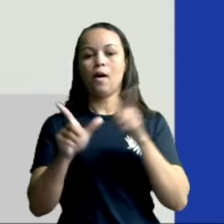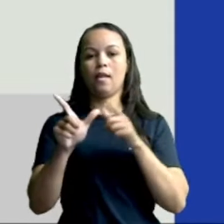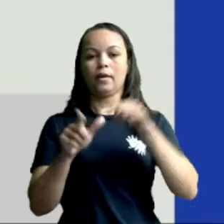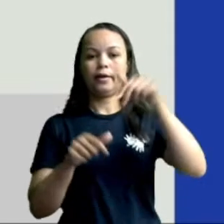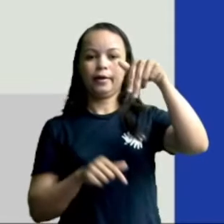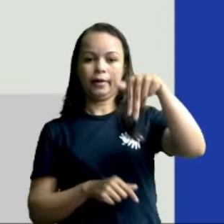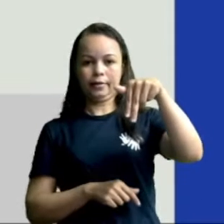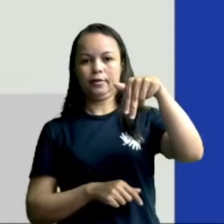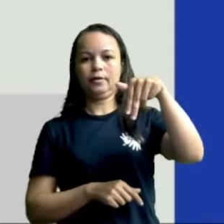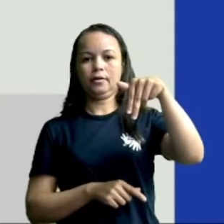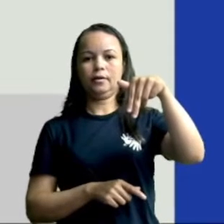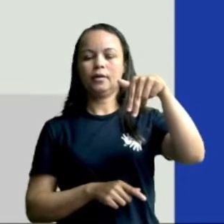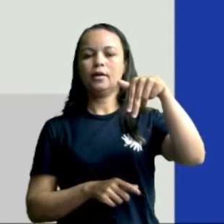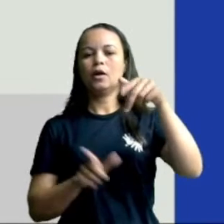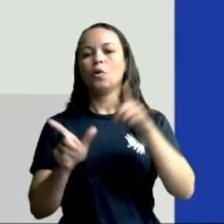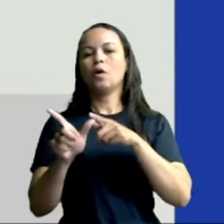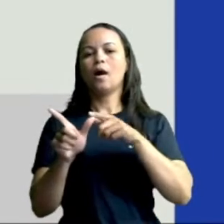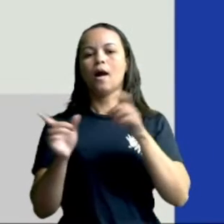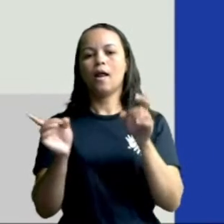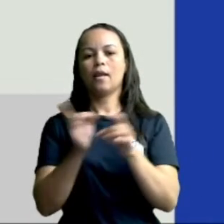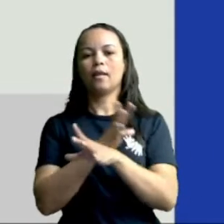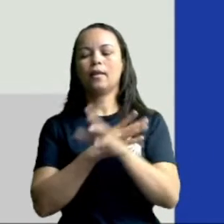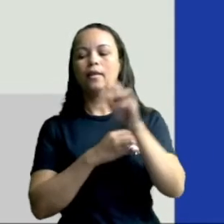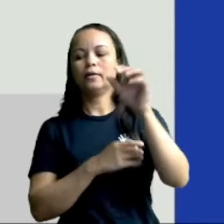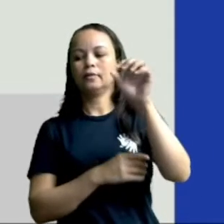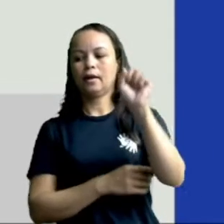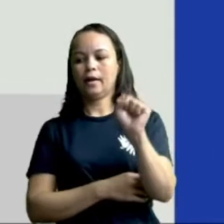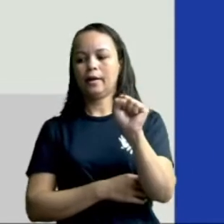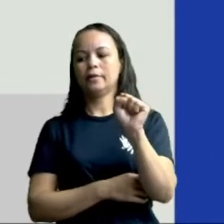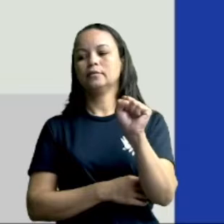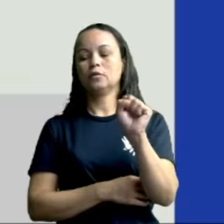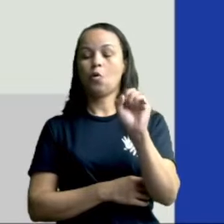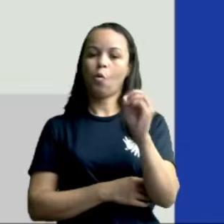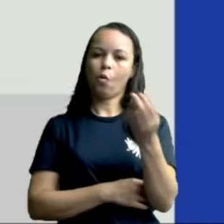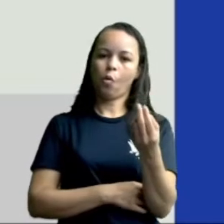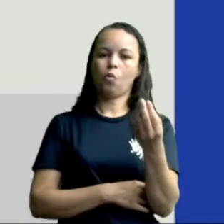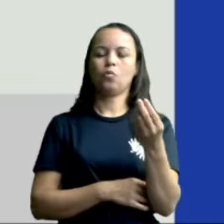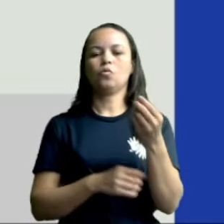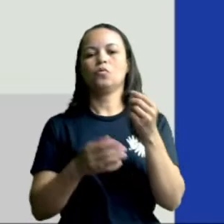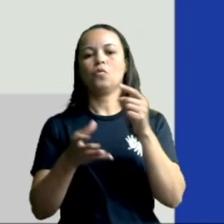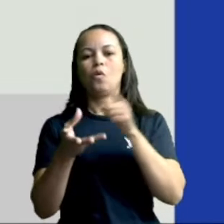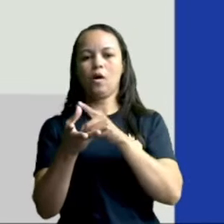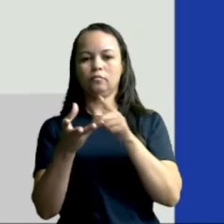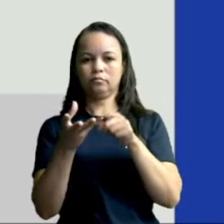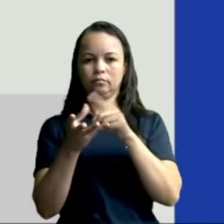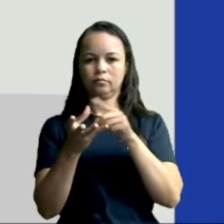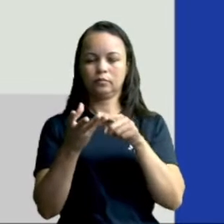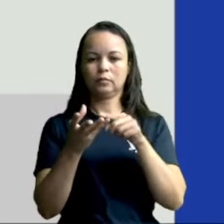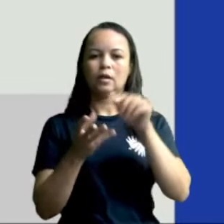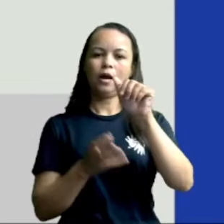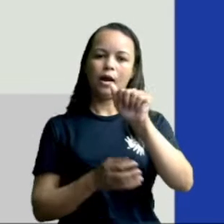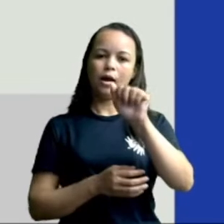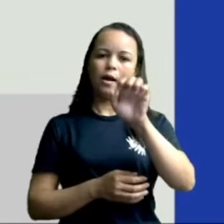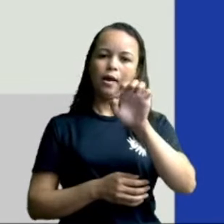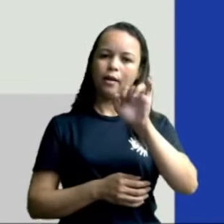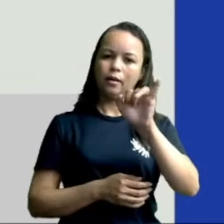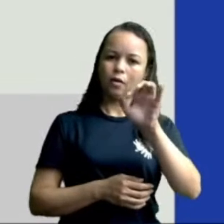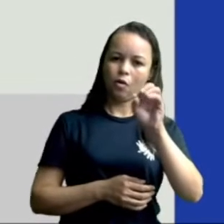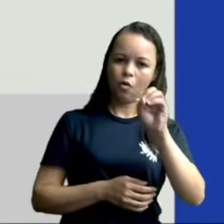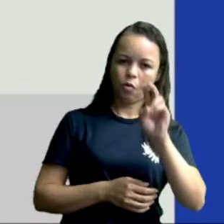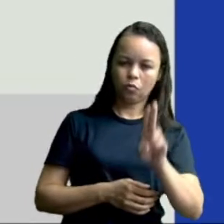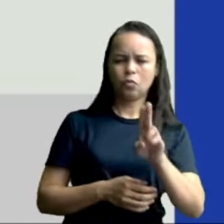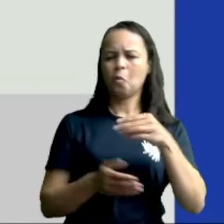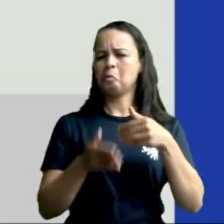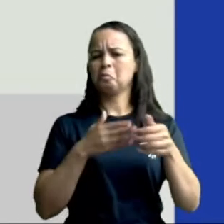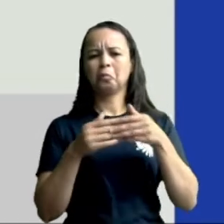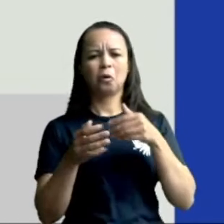com a letra S ou com uma vogal. Lembrando, né? Vogal, A, E, I, O, U. Então, qualquer uma